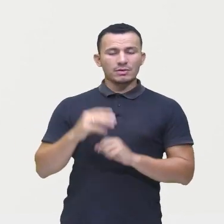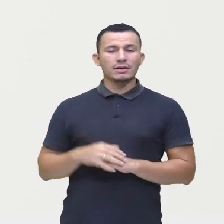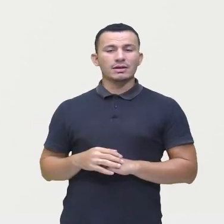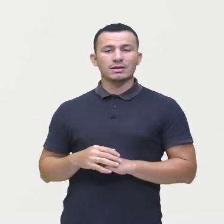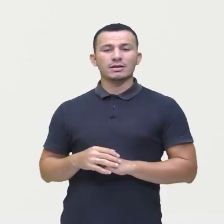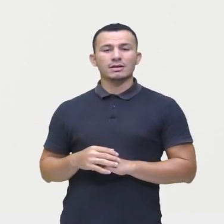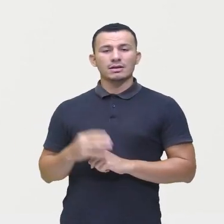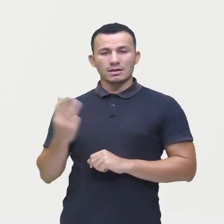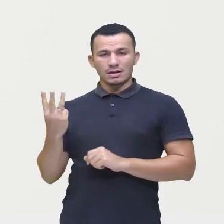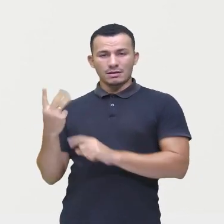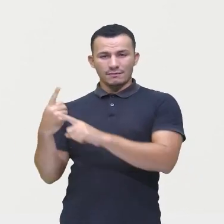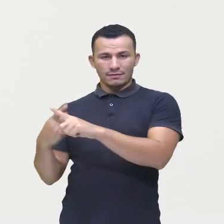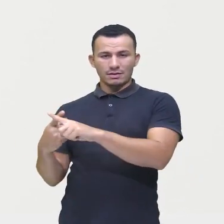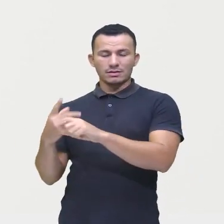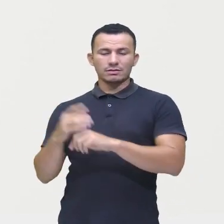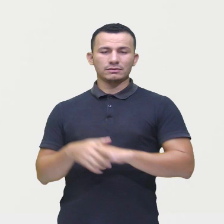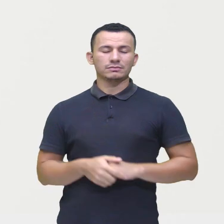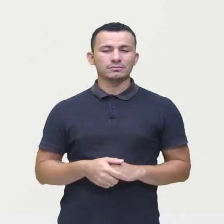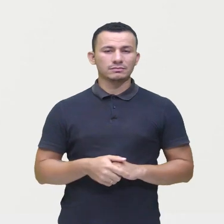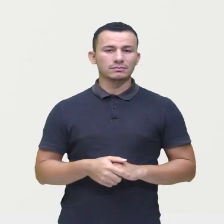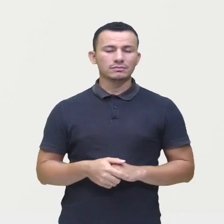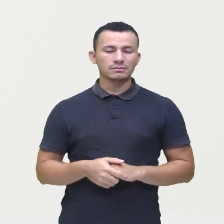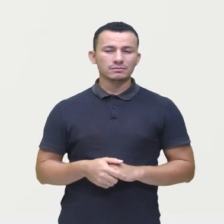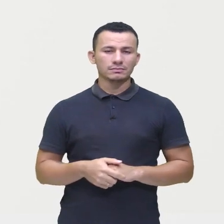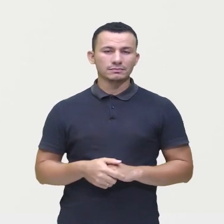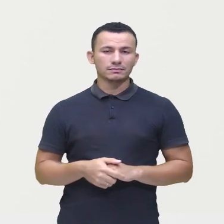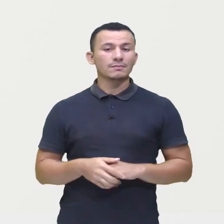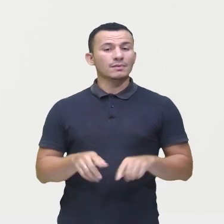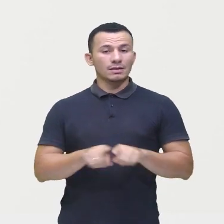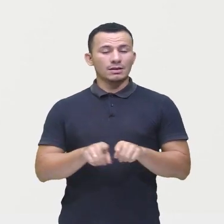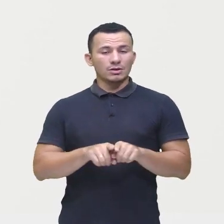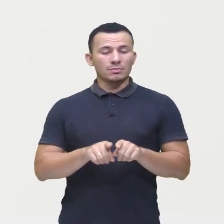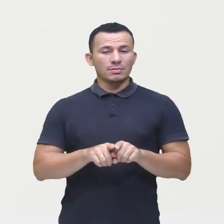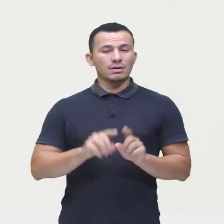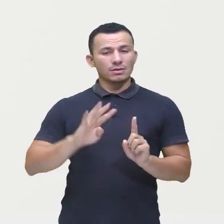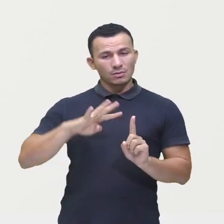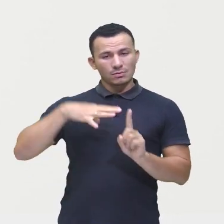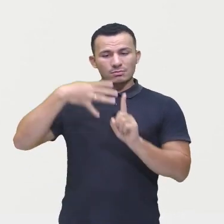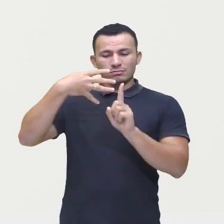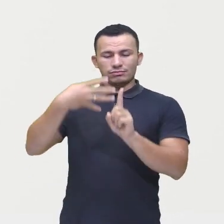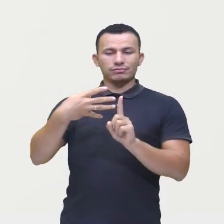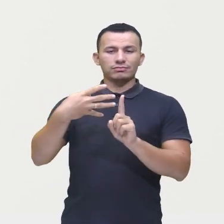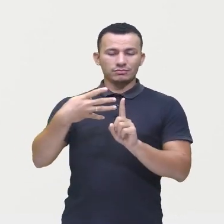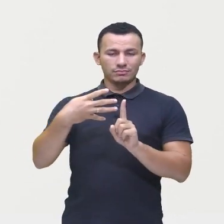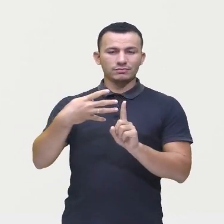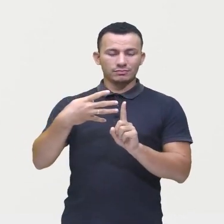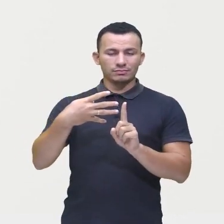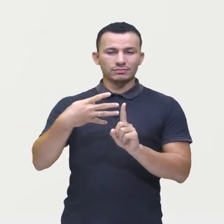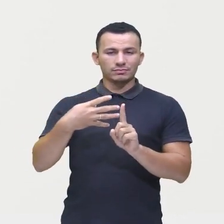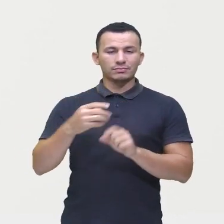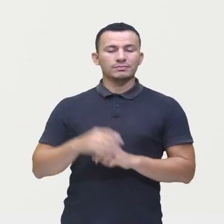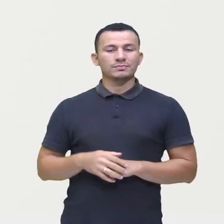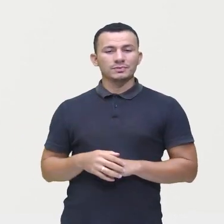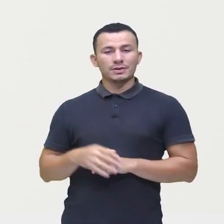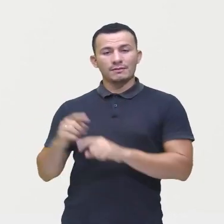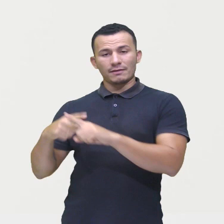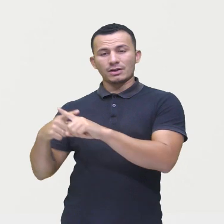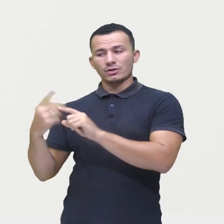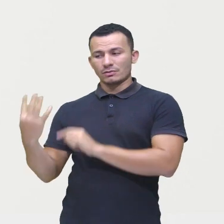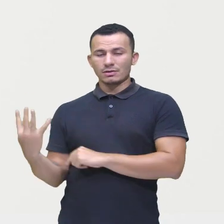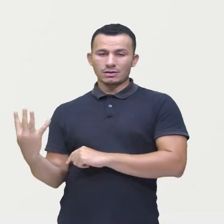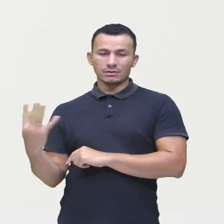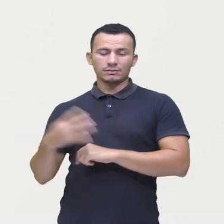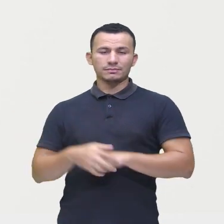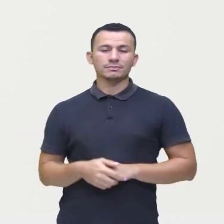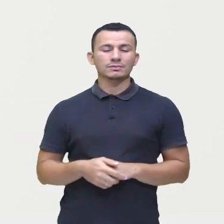por 3. Também eu tenho o quê? A ideia do quádruplo, tá certo? Que é quando eu multiplico por 4.